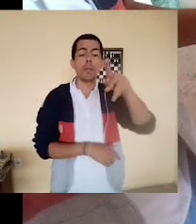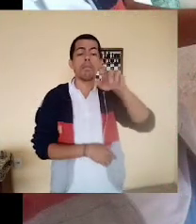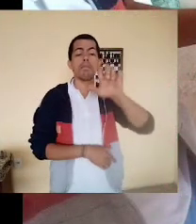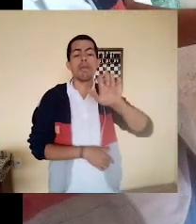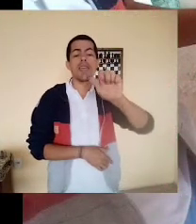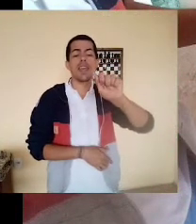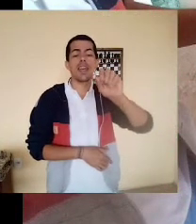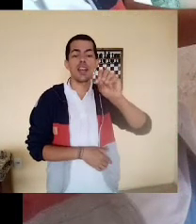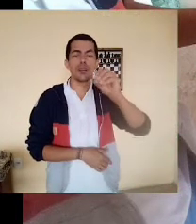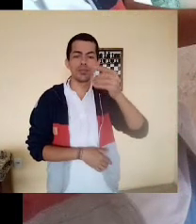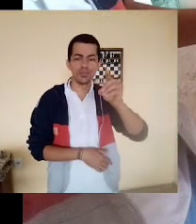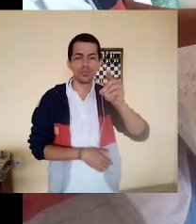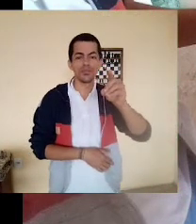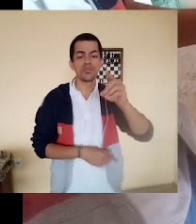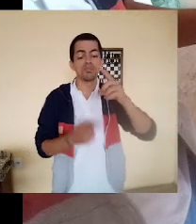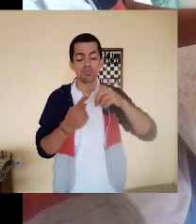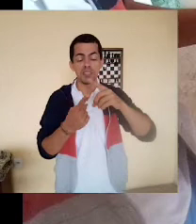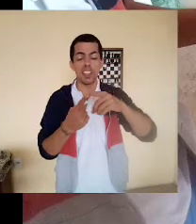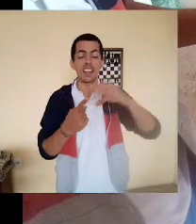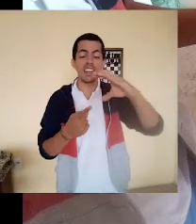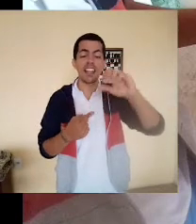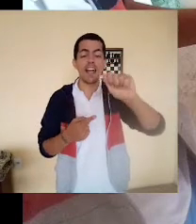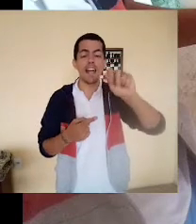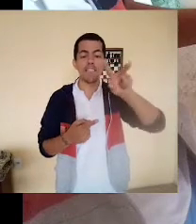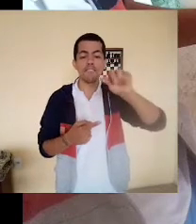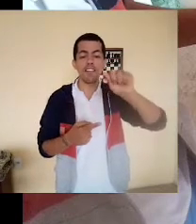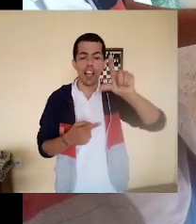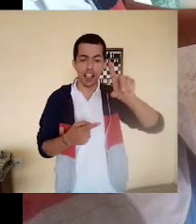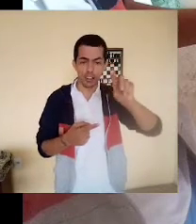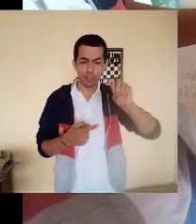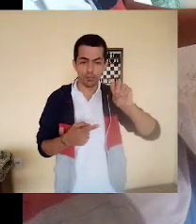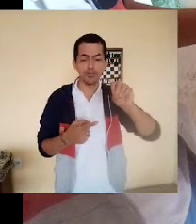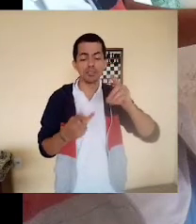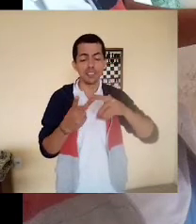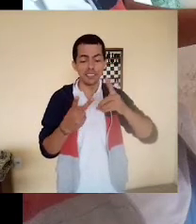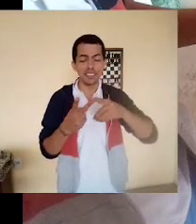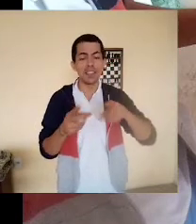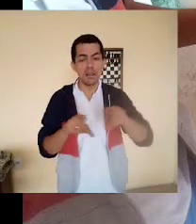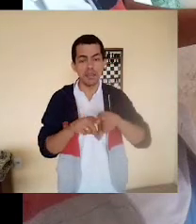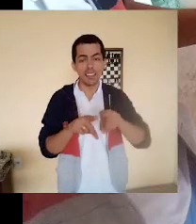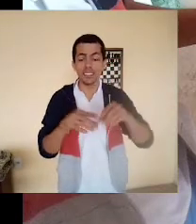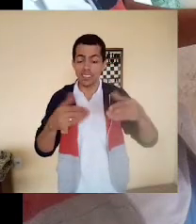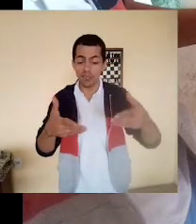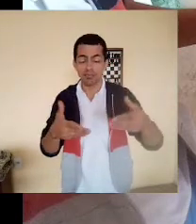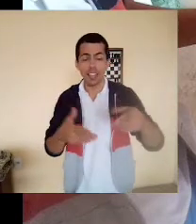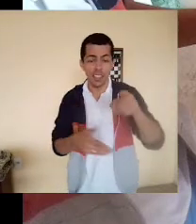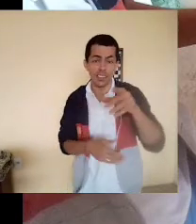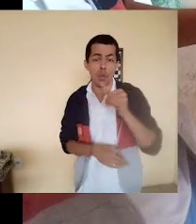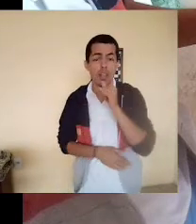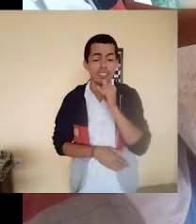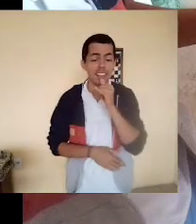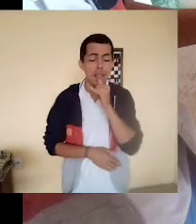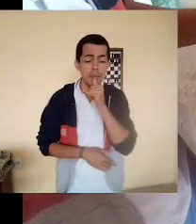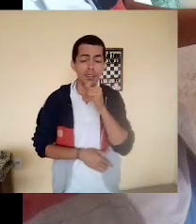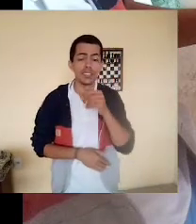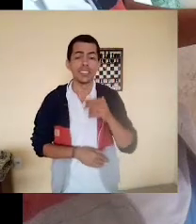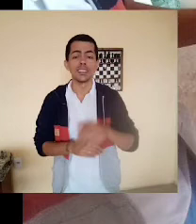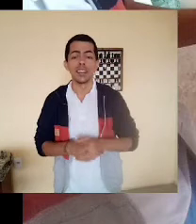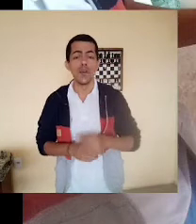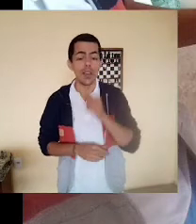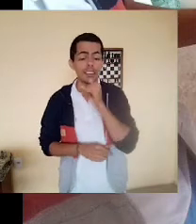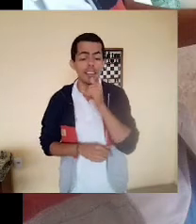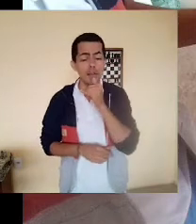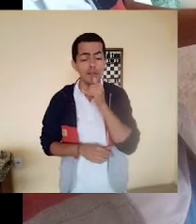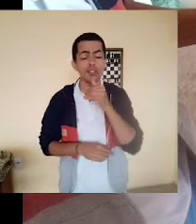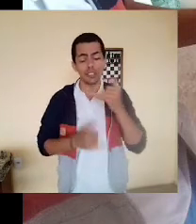Ok, você aprendeu o movimento do peão, também o movimento do cavalo. Então agora, olha só,